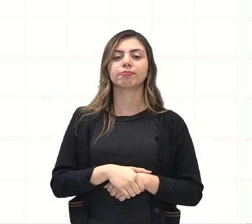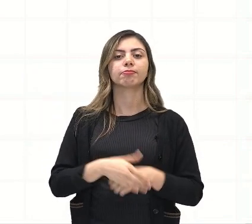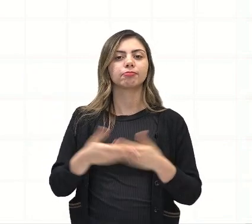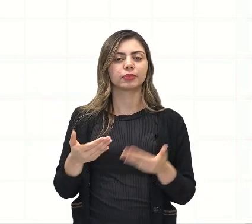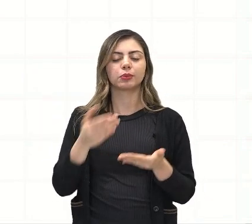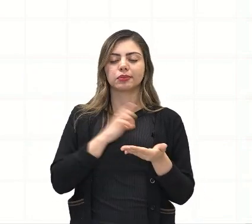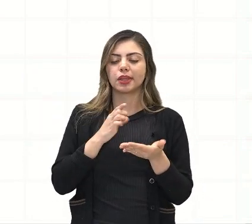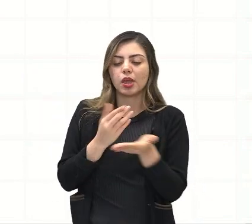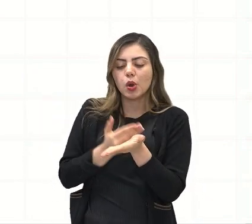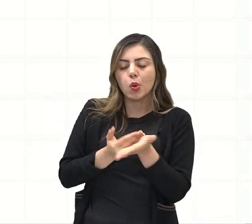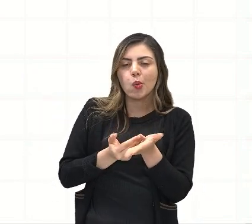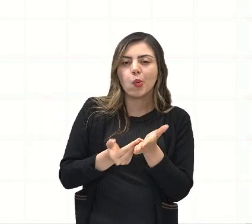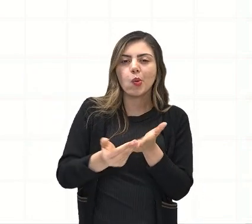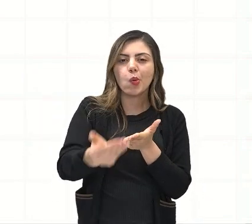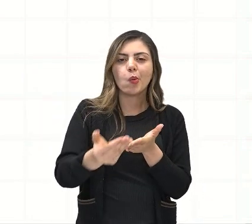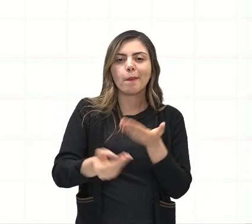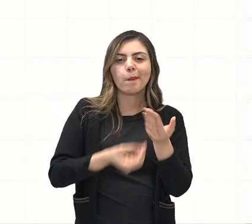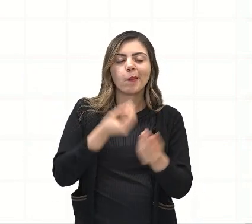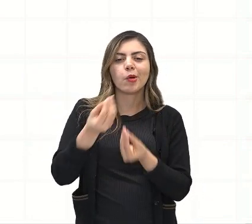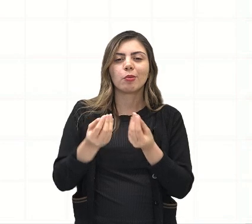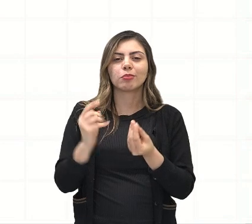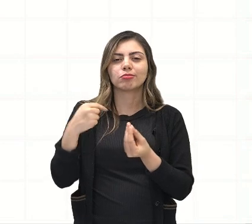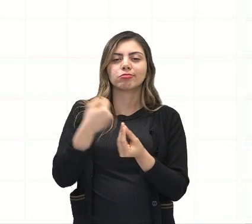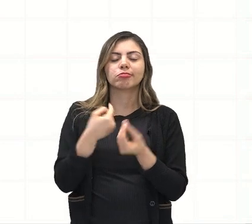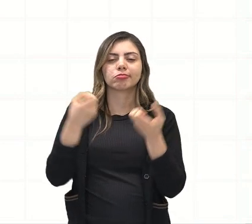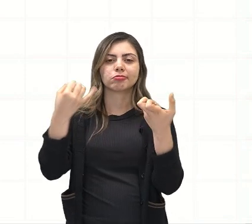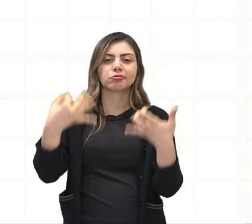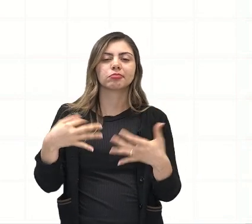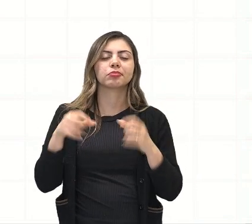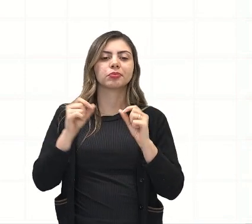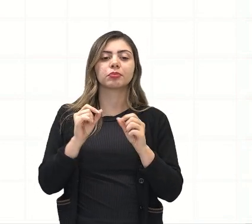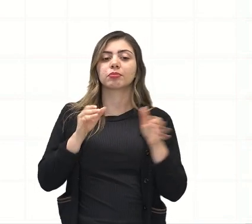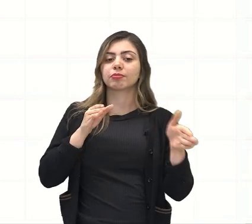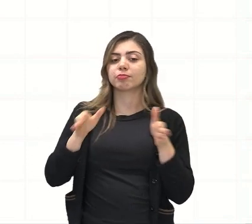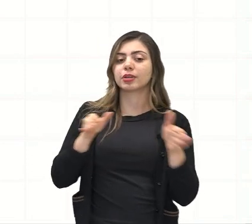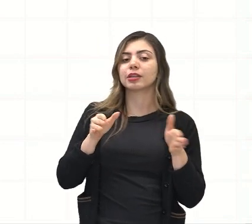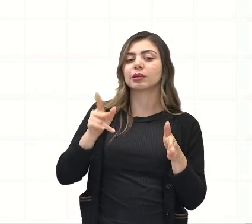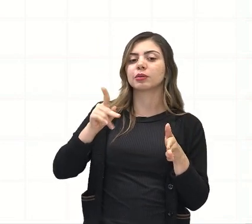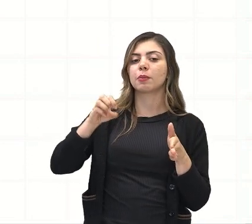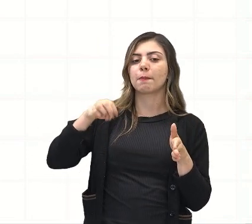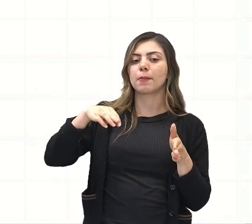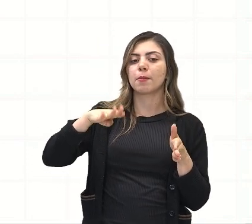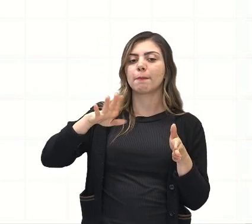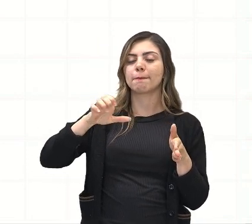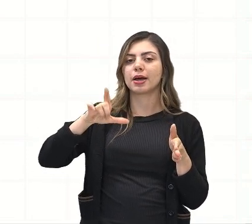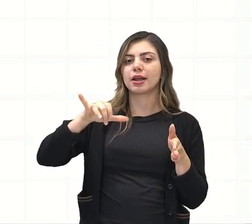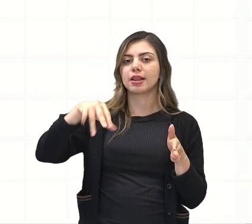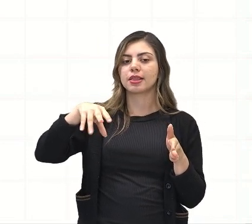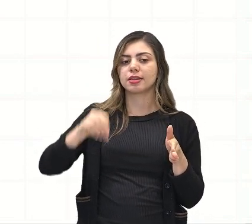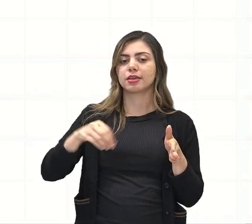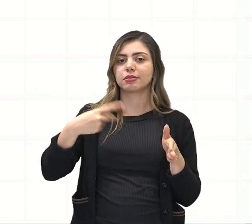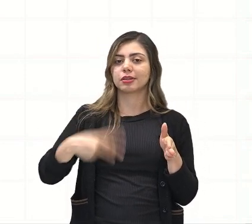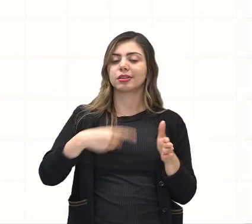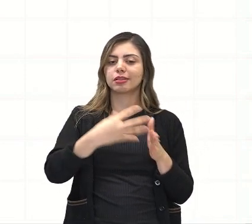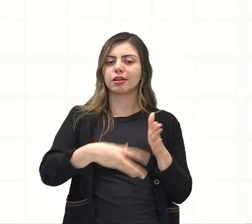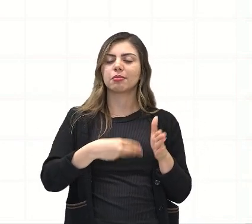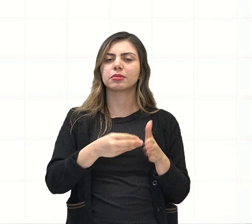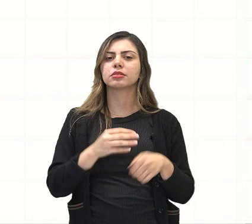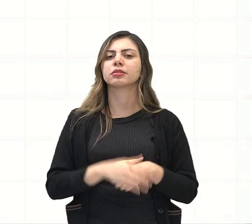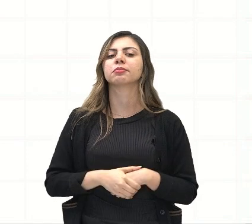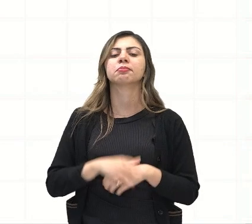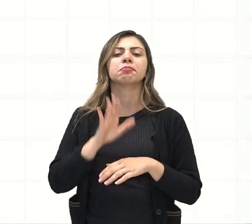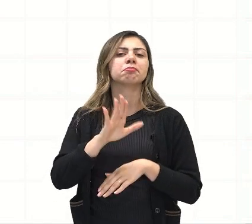pontapé inicial naquilo que chamamos do período pombalino na Amazônia, né? Mas por que